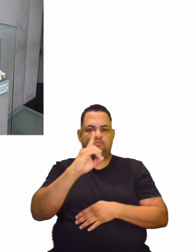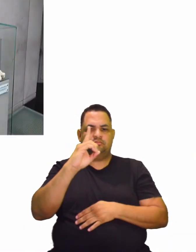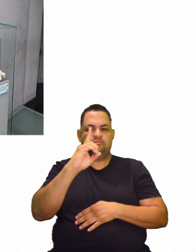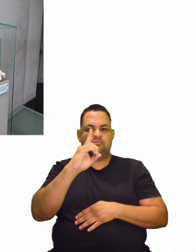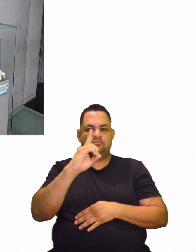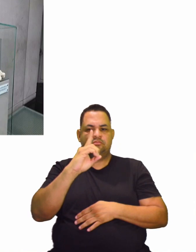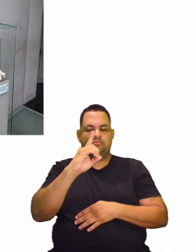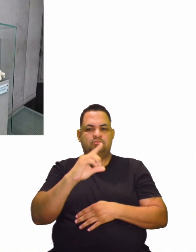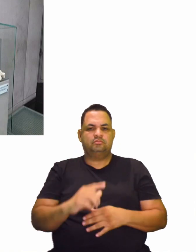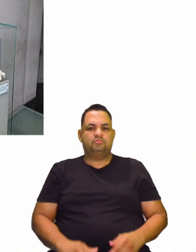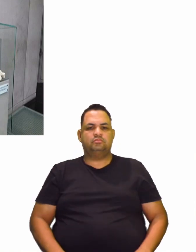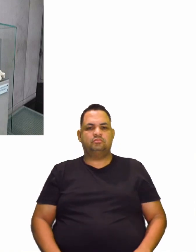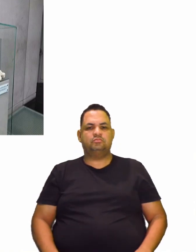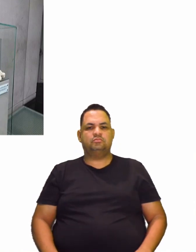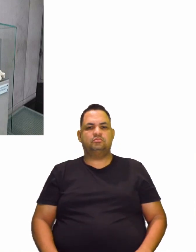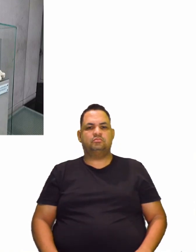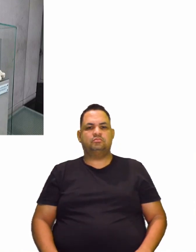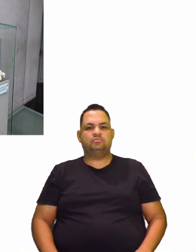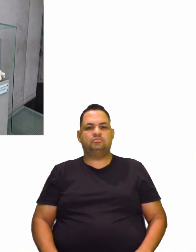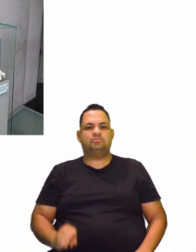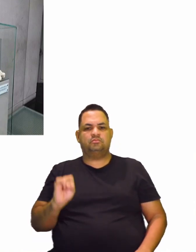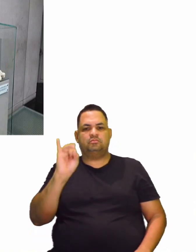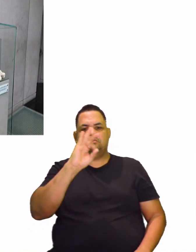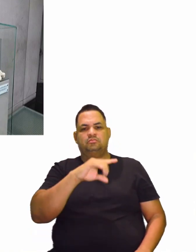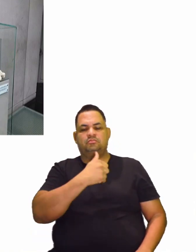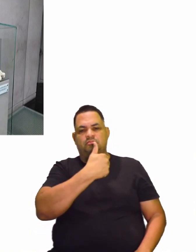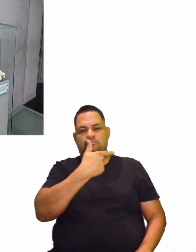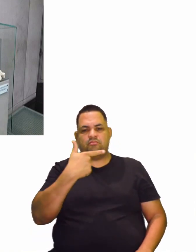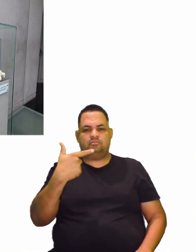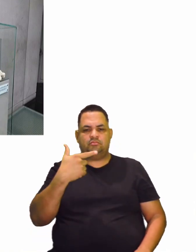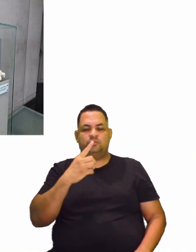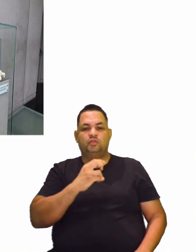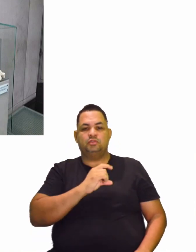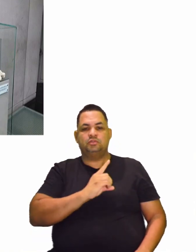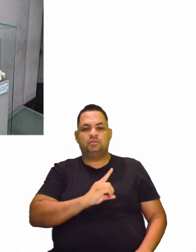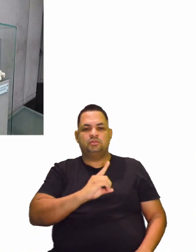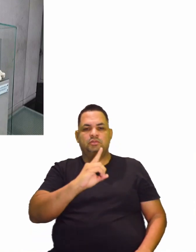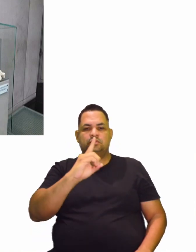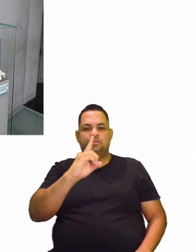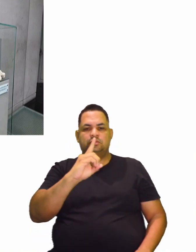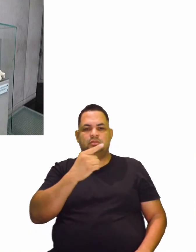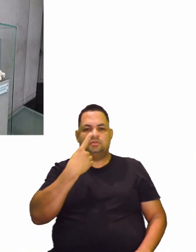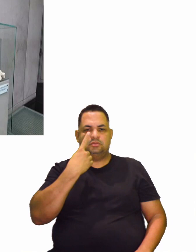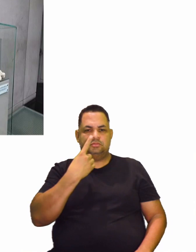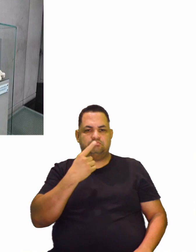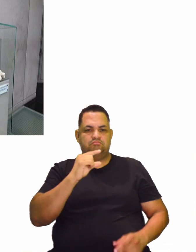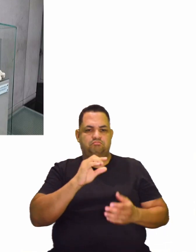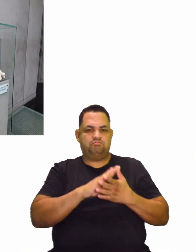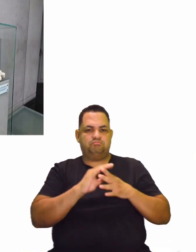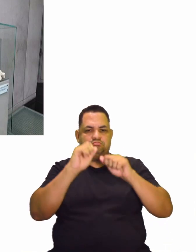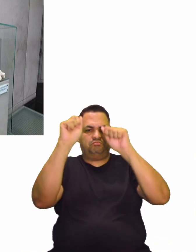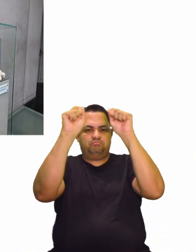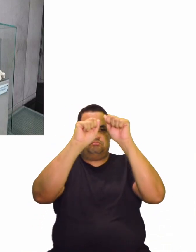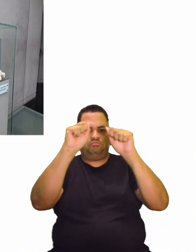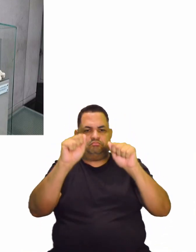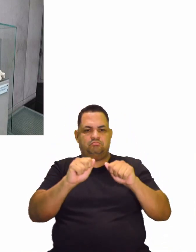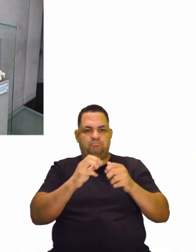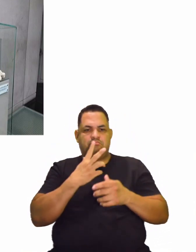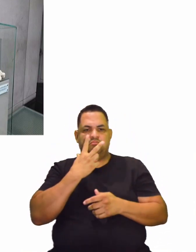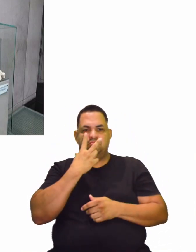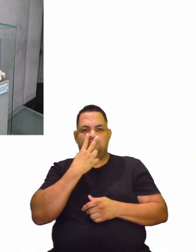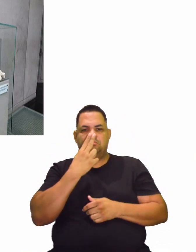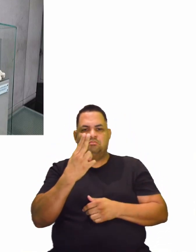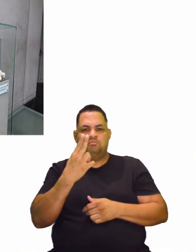uma imagem representando aí os 12 deuses, de pequenas esculturas. Parece que